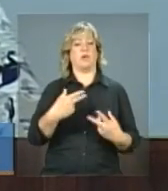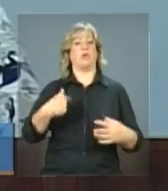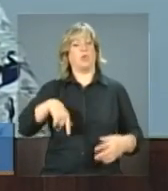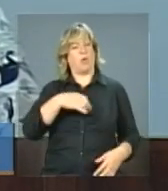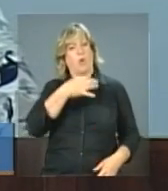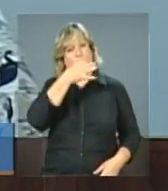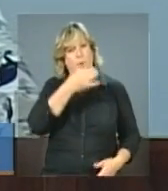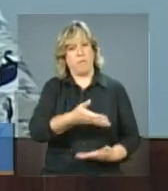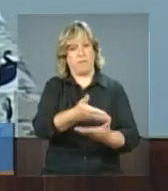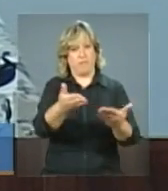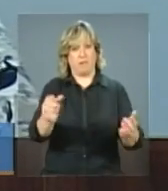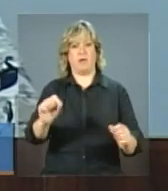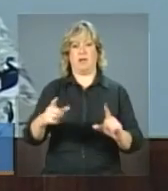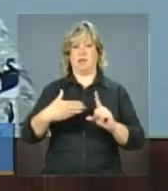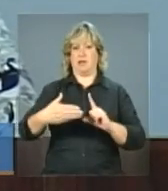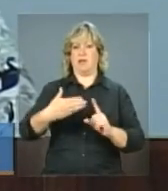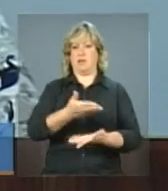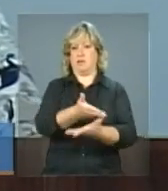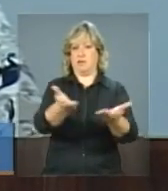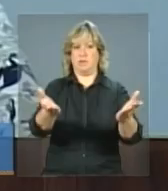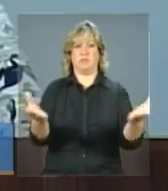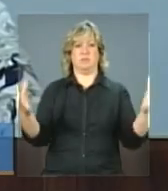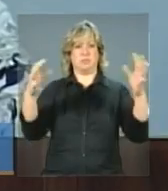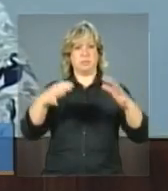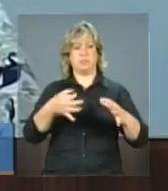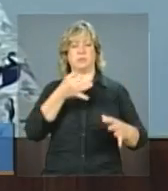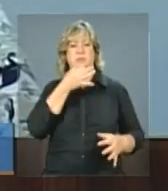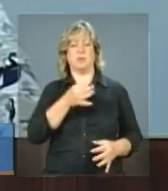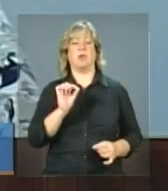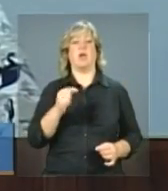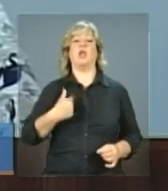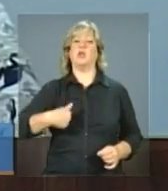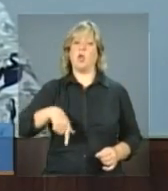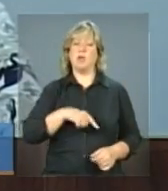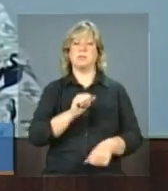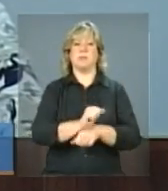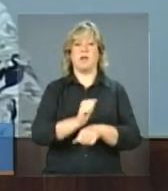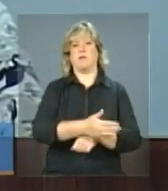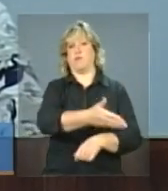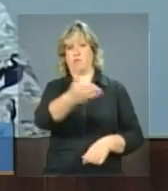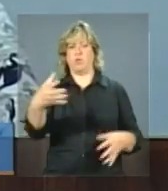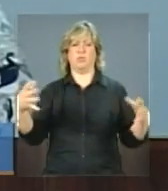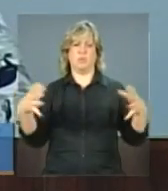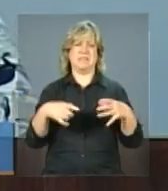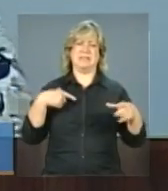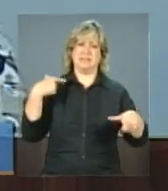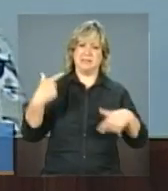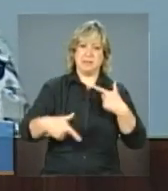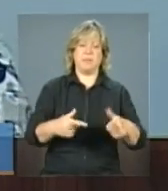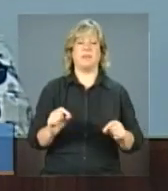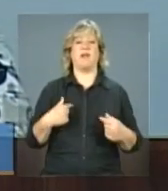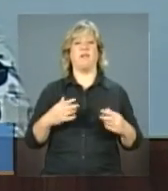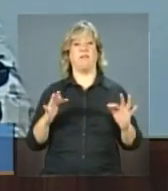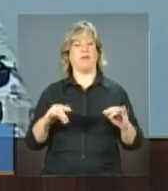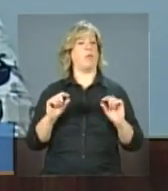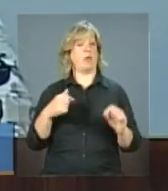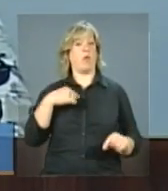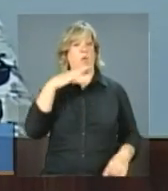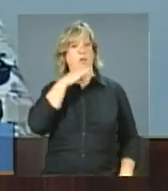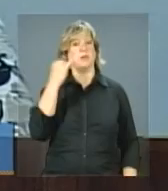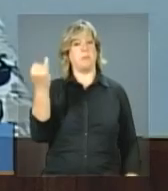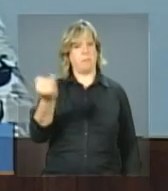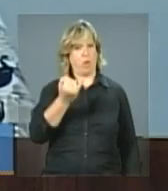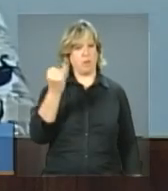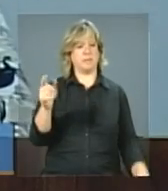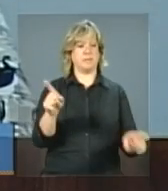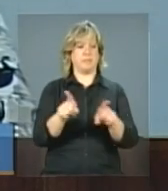sugerimos nessa teleconferência de mobilização. Contamos com os senhores no conjunto das ações. E, para finalizar, eu acho que é importante